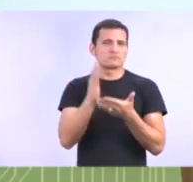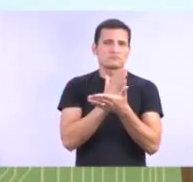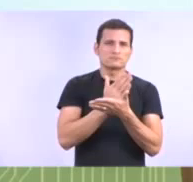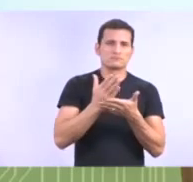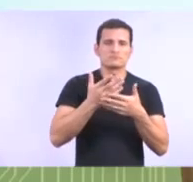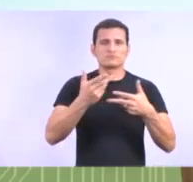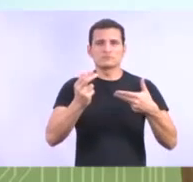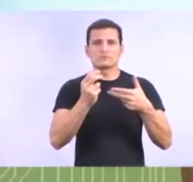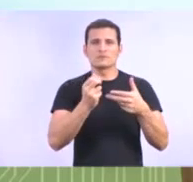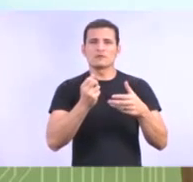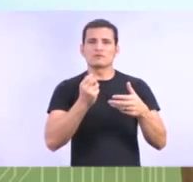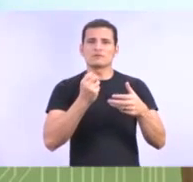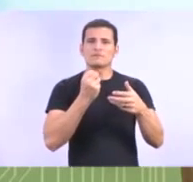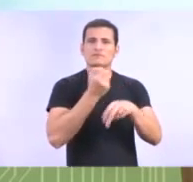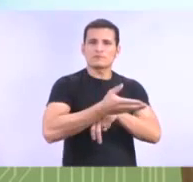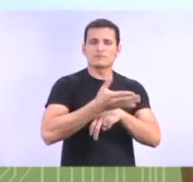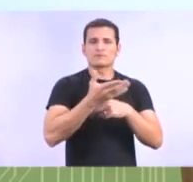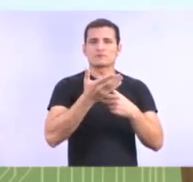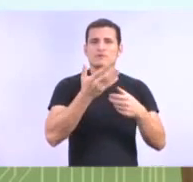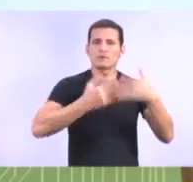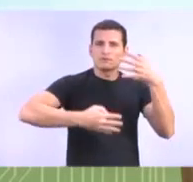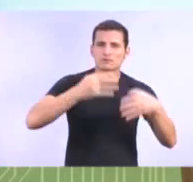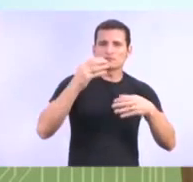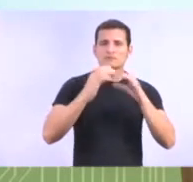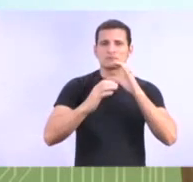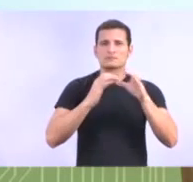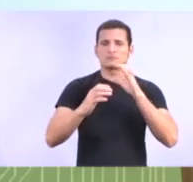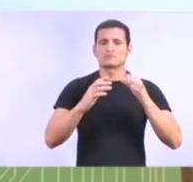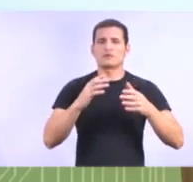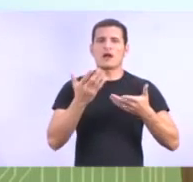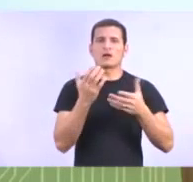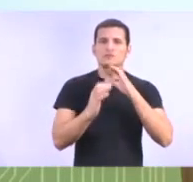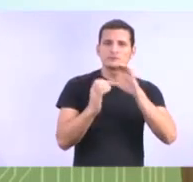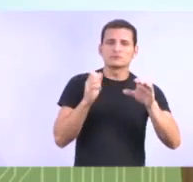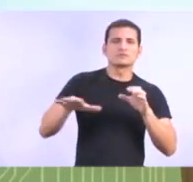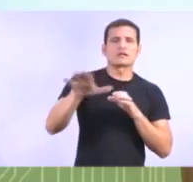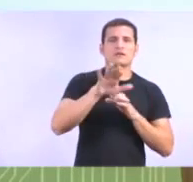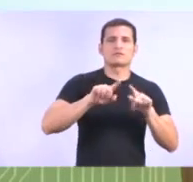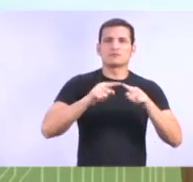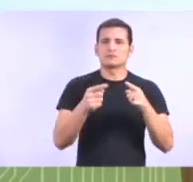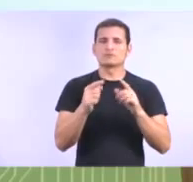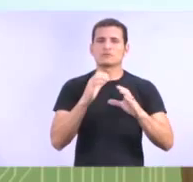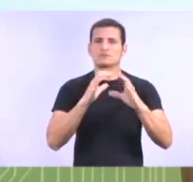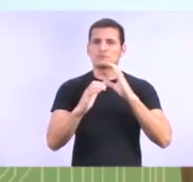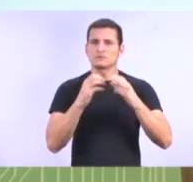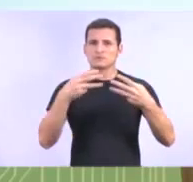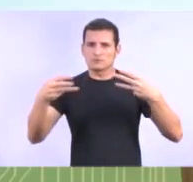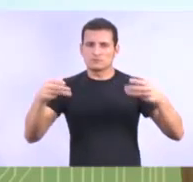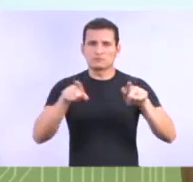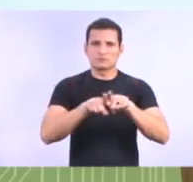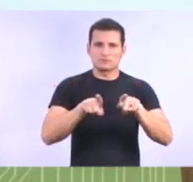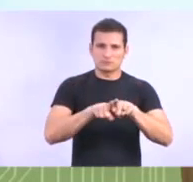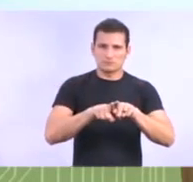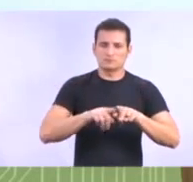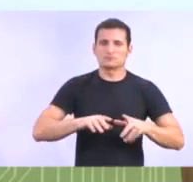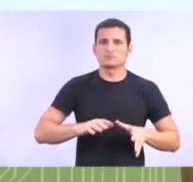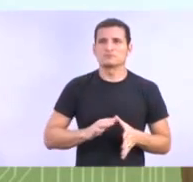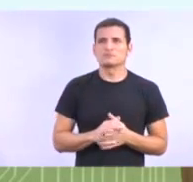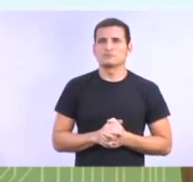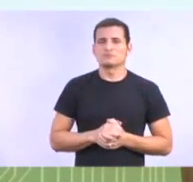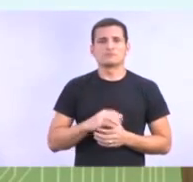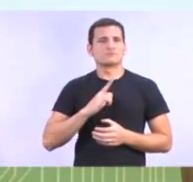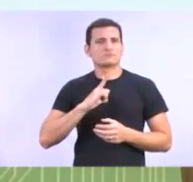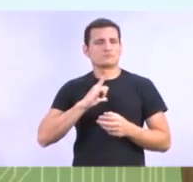numa comunicação. Falamos nas comunicações em geral, mas também falamos na comunicação em rede. Certo, professor? Tem